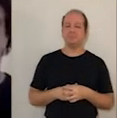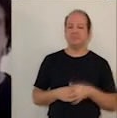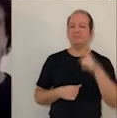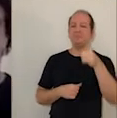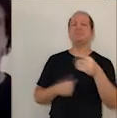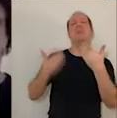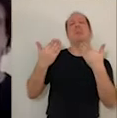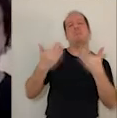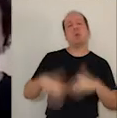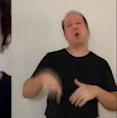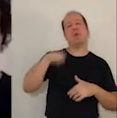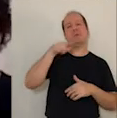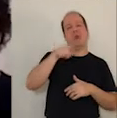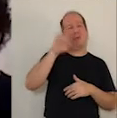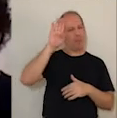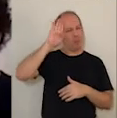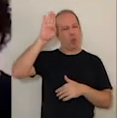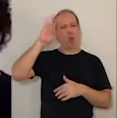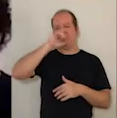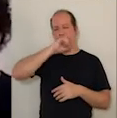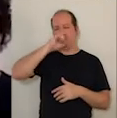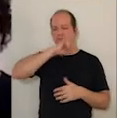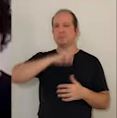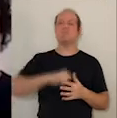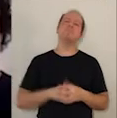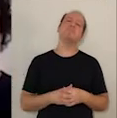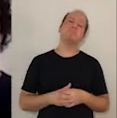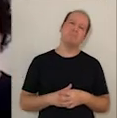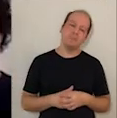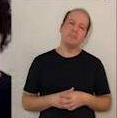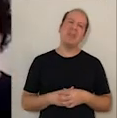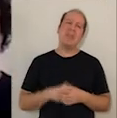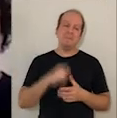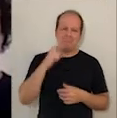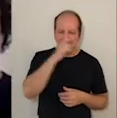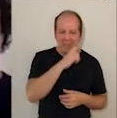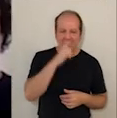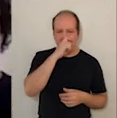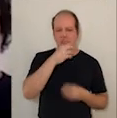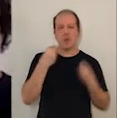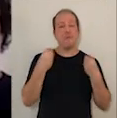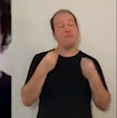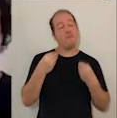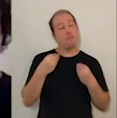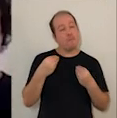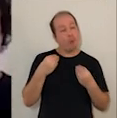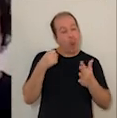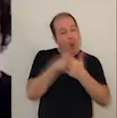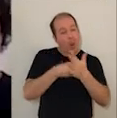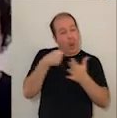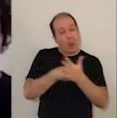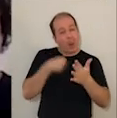de que Leone mente, excelência. Quem mente, imbecil? Eu vou te fazer em pedaços de tanta